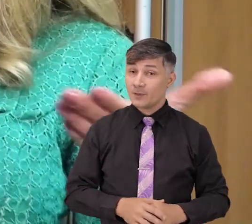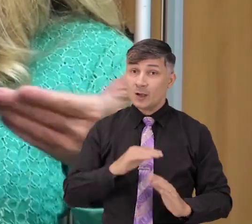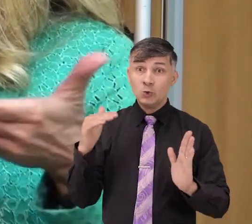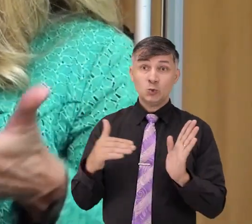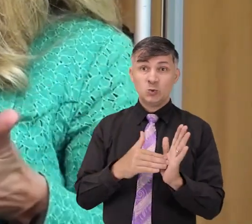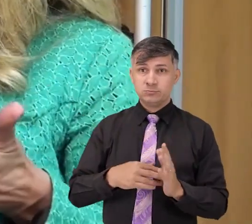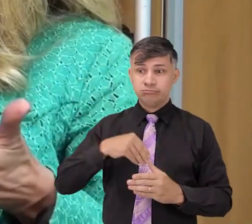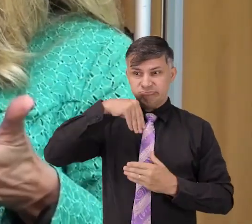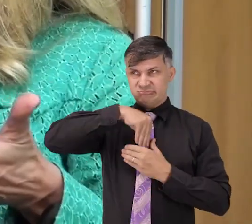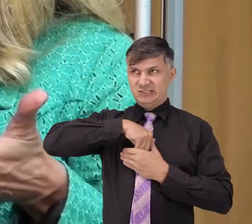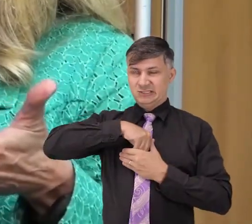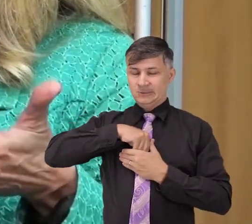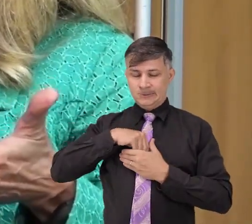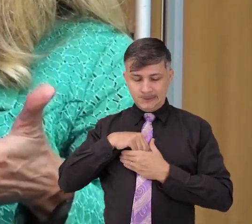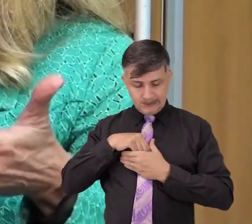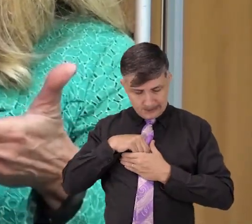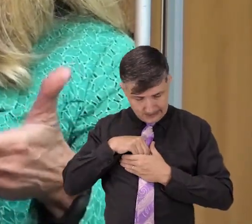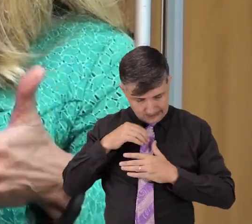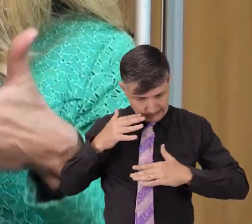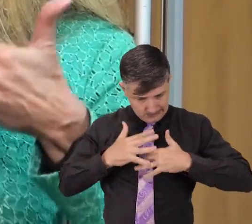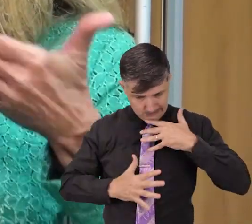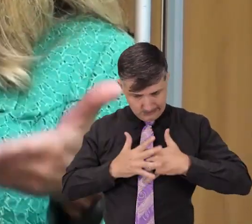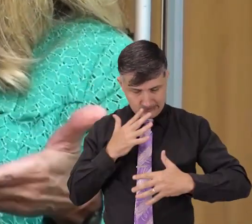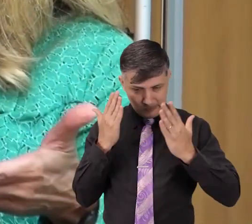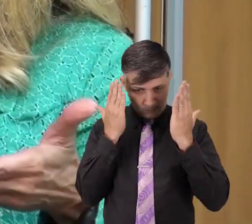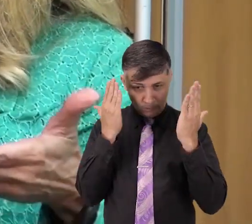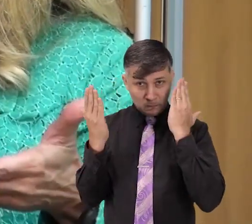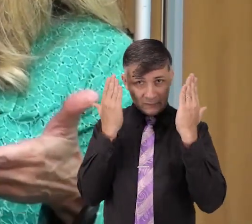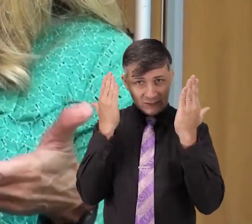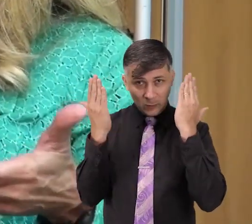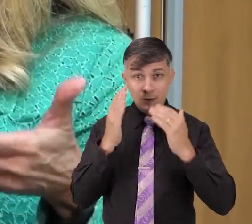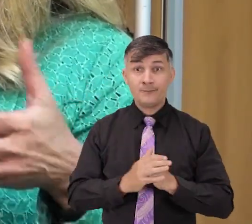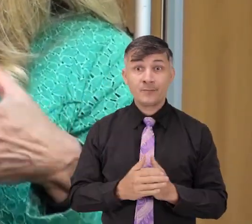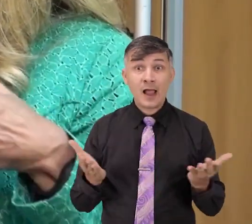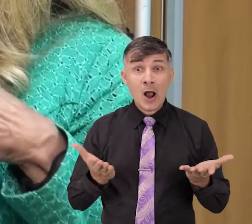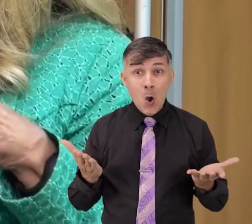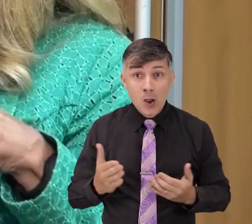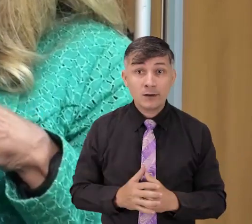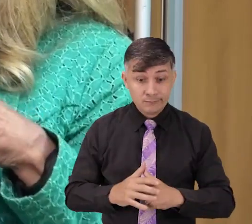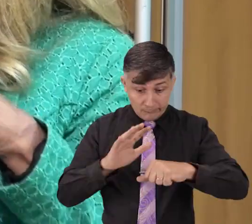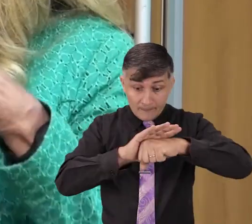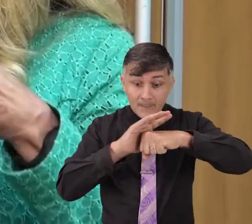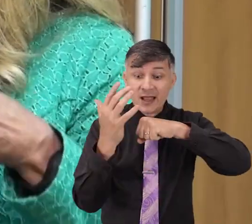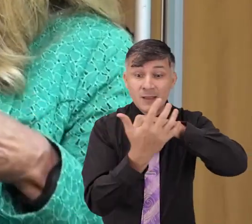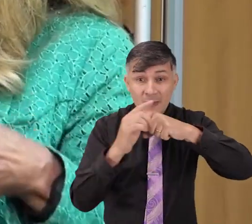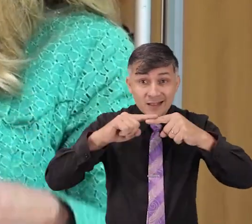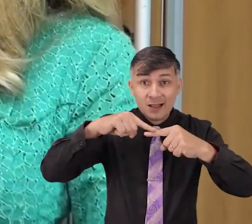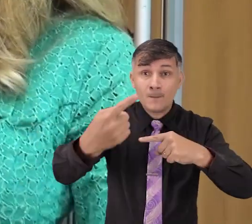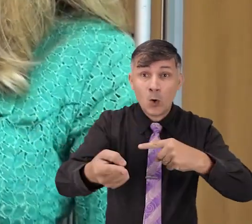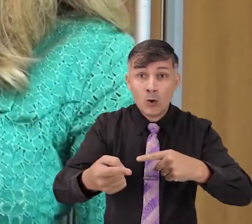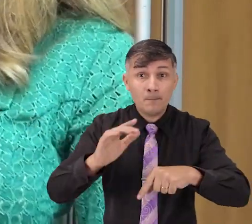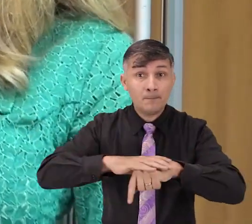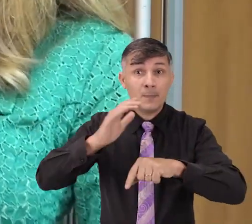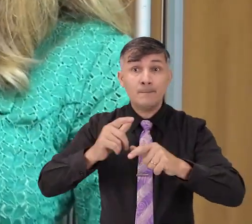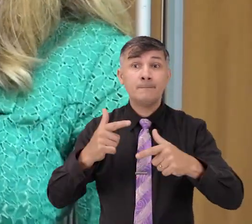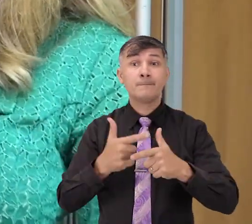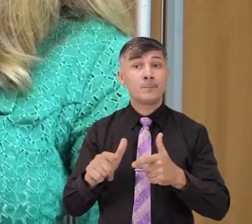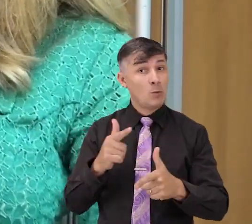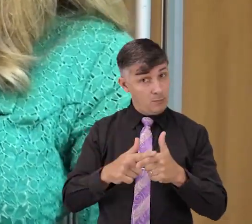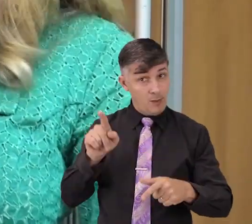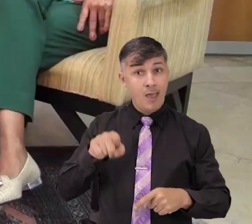hoje, pós-pandemia, em que um dos maiores problemas é exatamente as suas doenças,